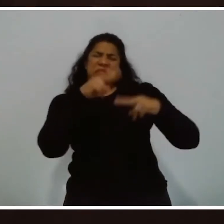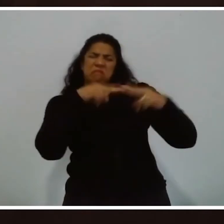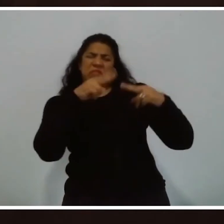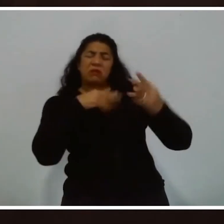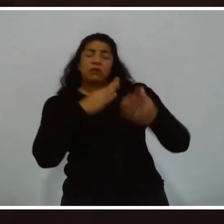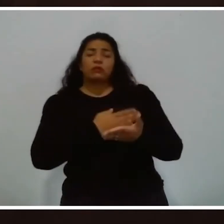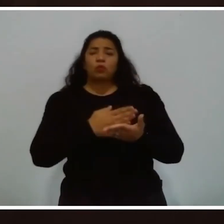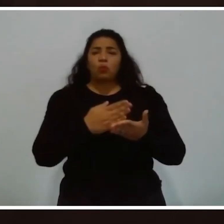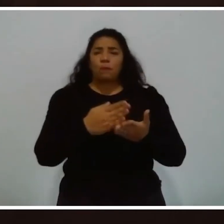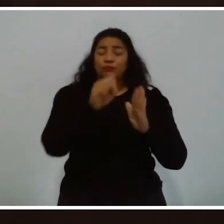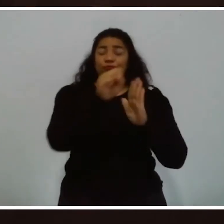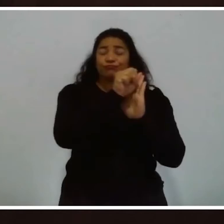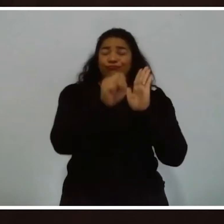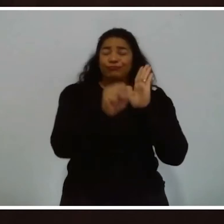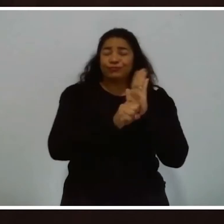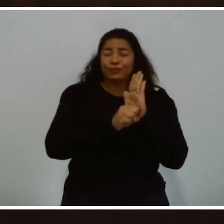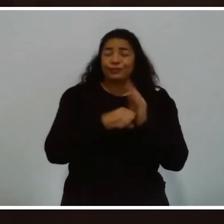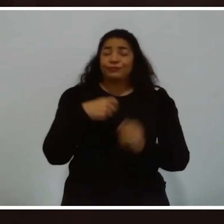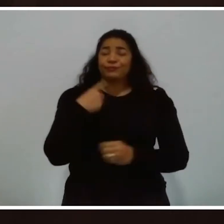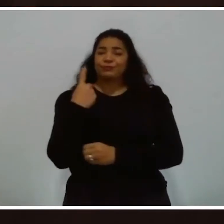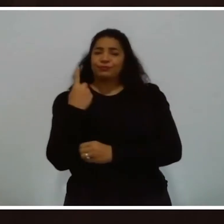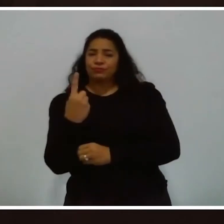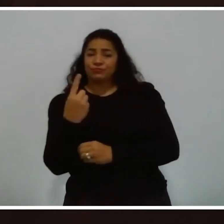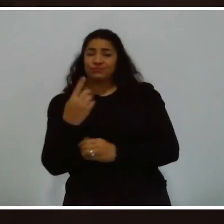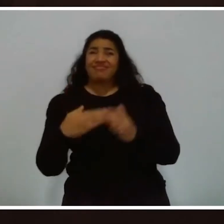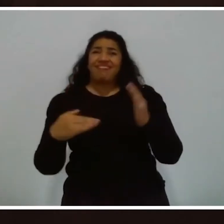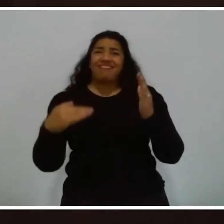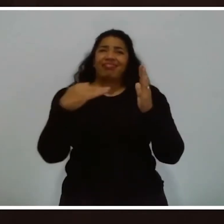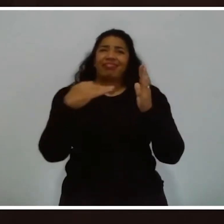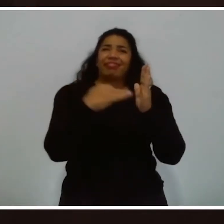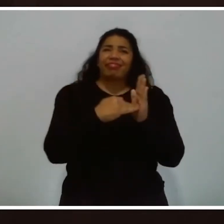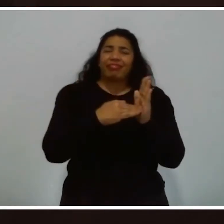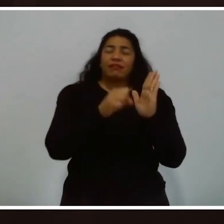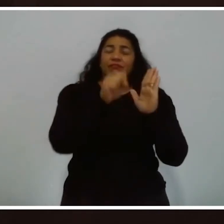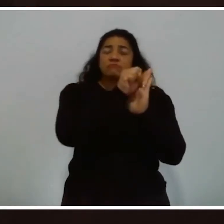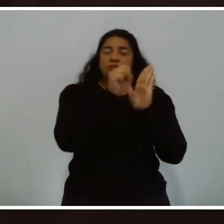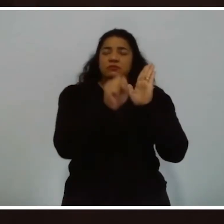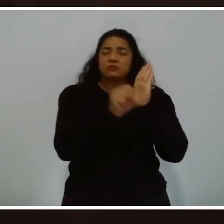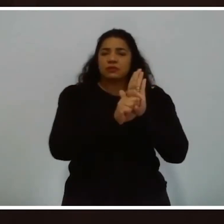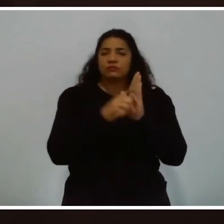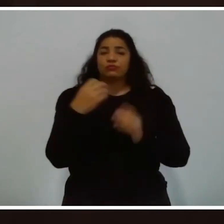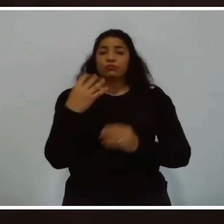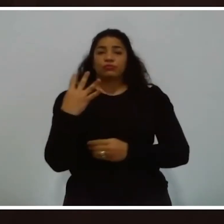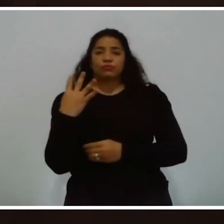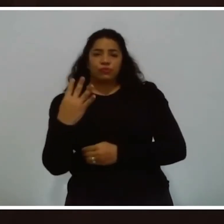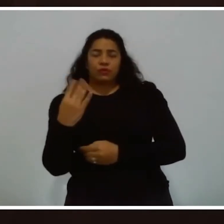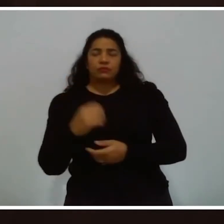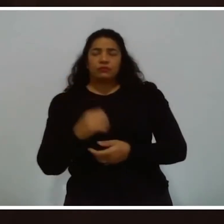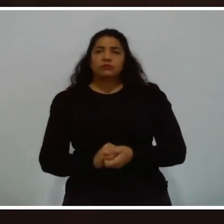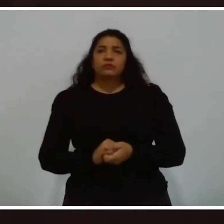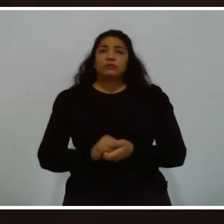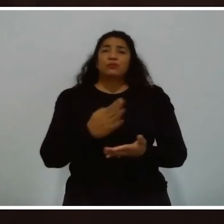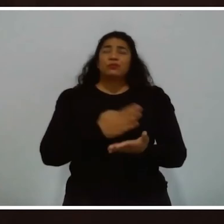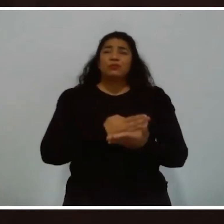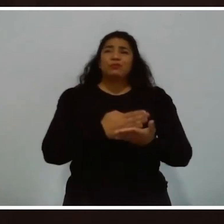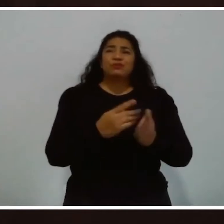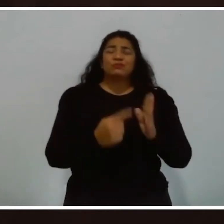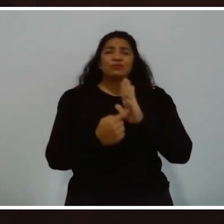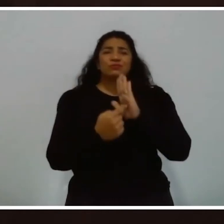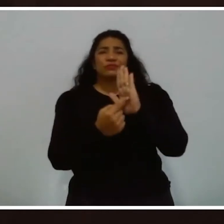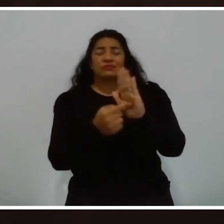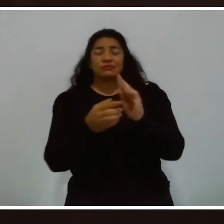né, surgiram sobre o Deus triuno, e quando o homem sistematiza